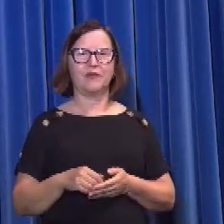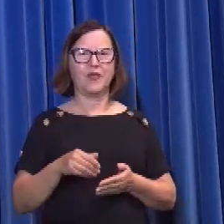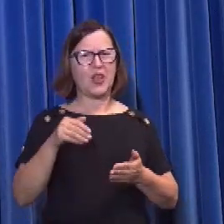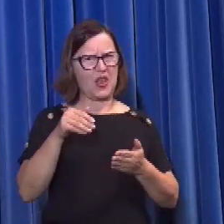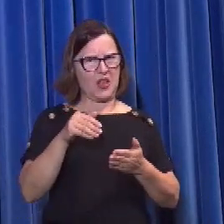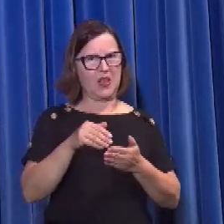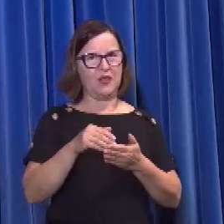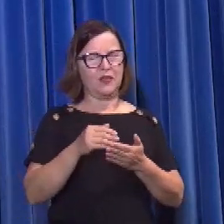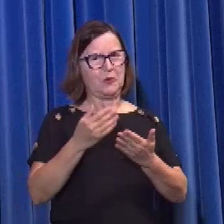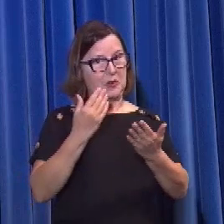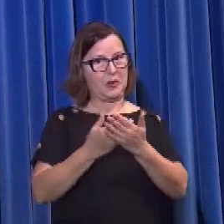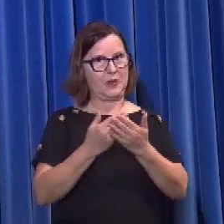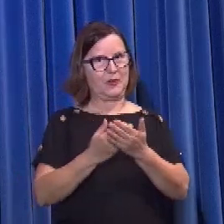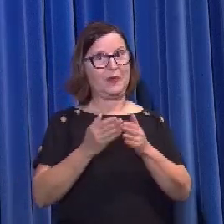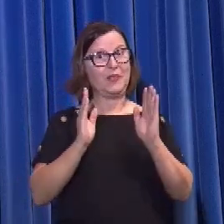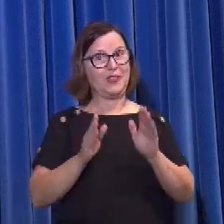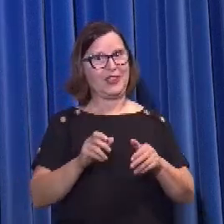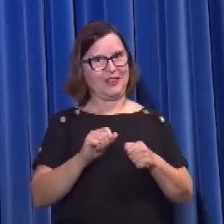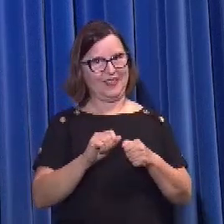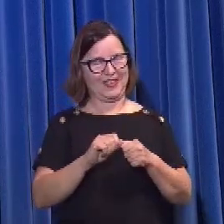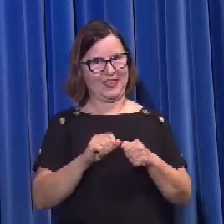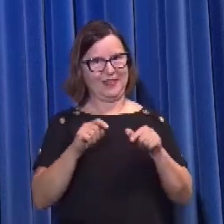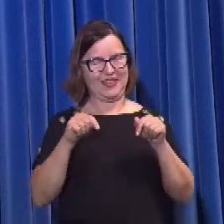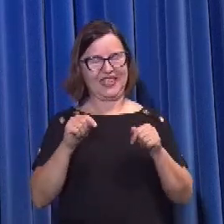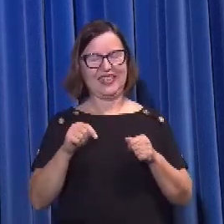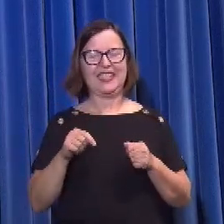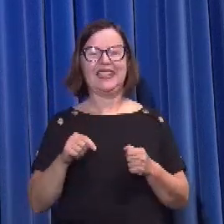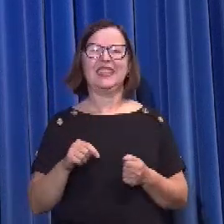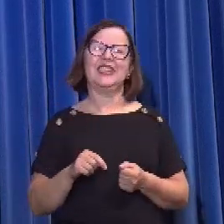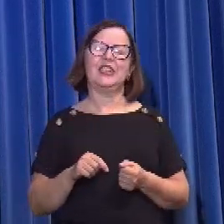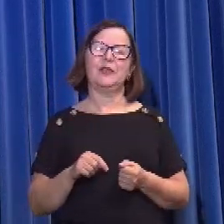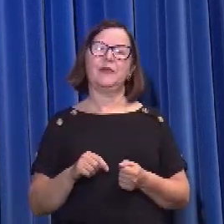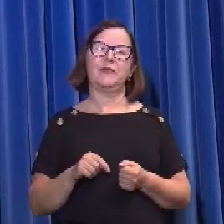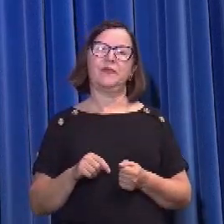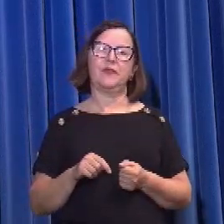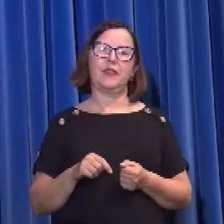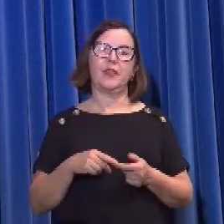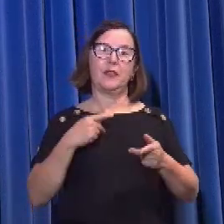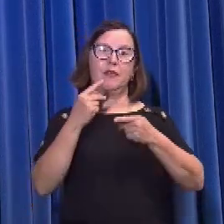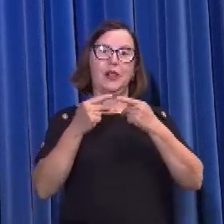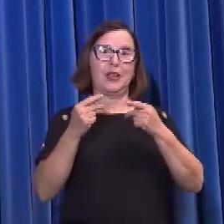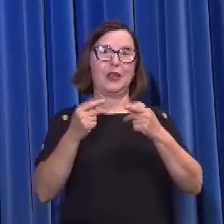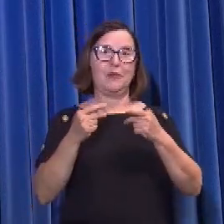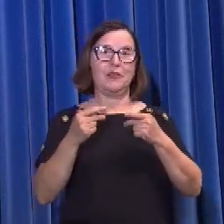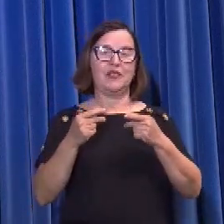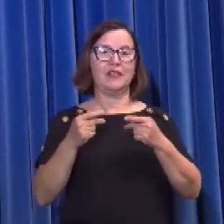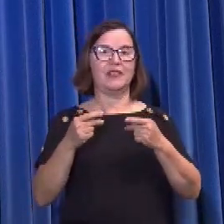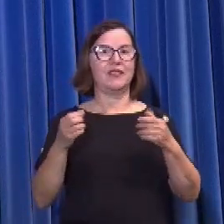em que nós fizemos aqui na igreja, nós tratamos especificamente sobre novo nascimento.